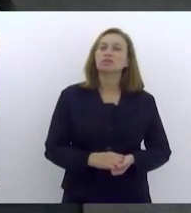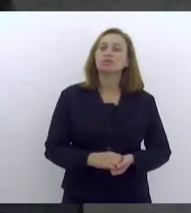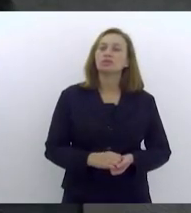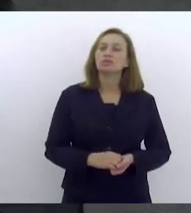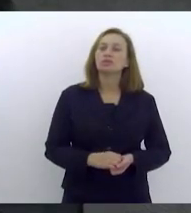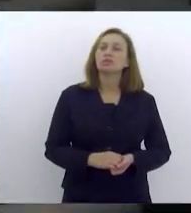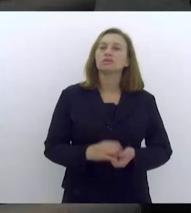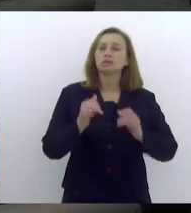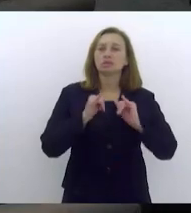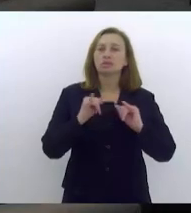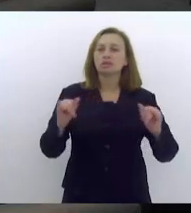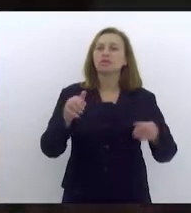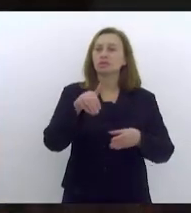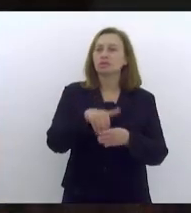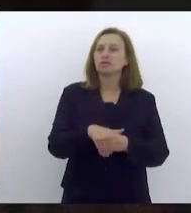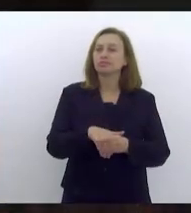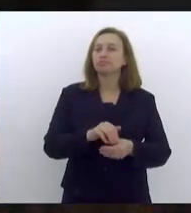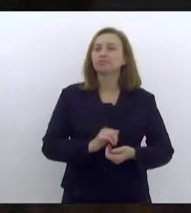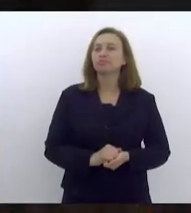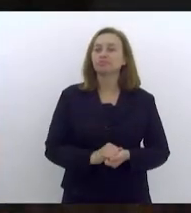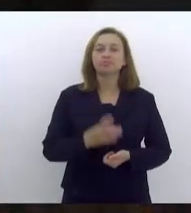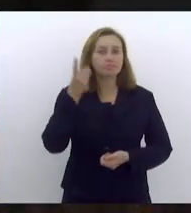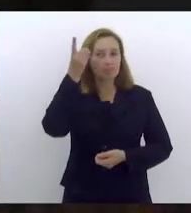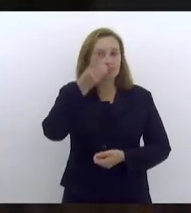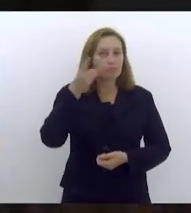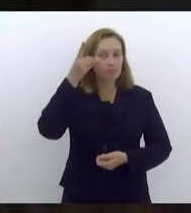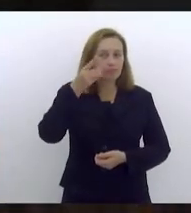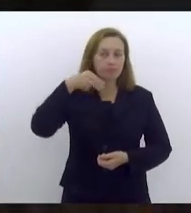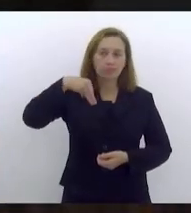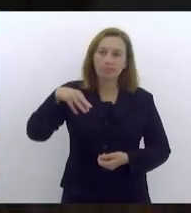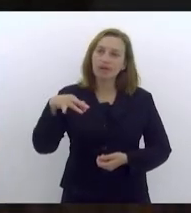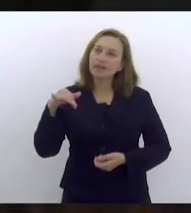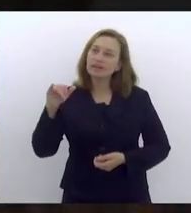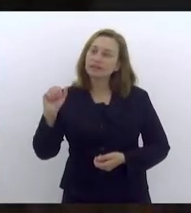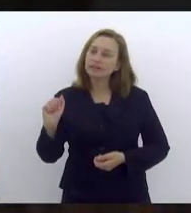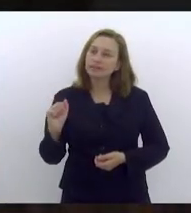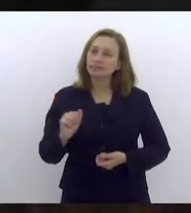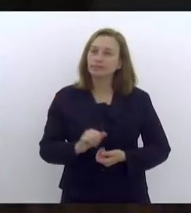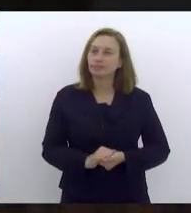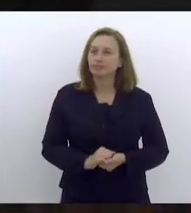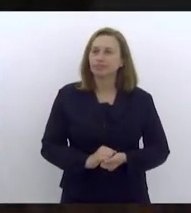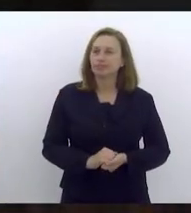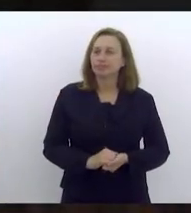Para declaração de voto, a nobre deputada Marina